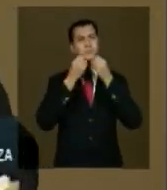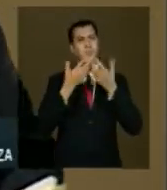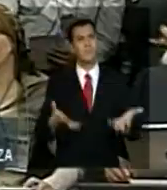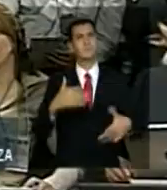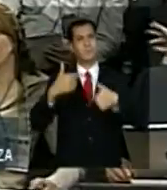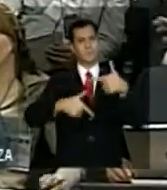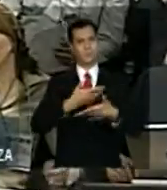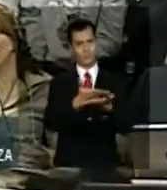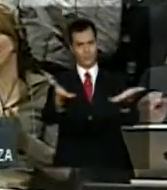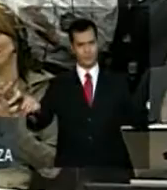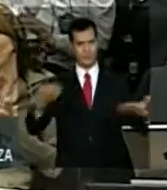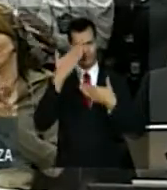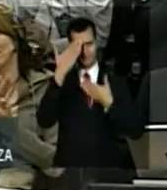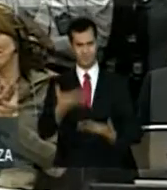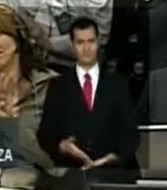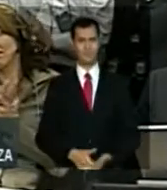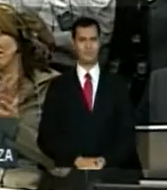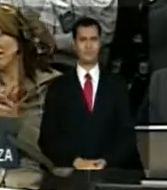todos